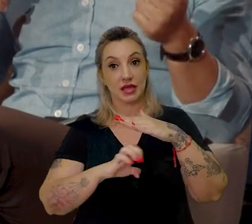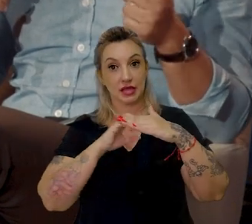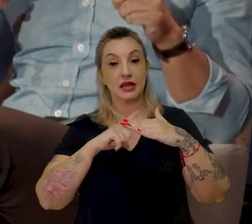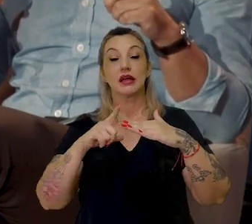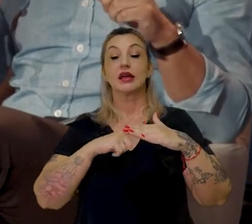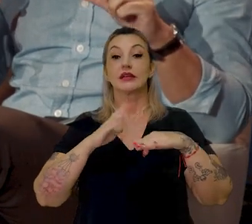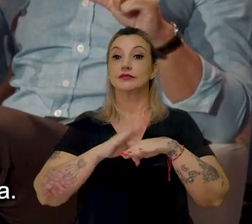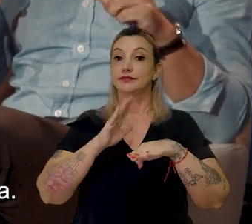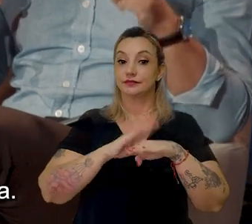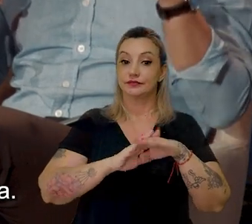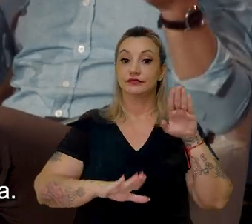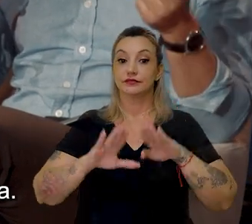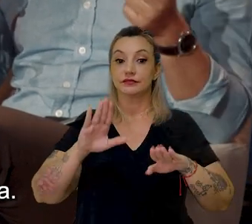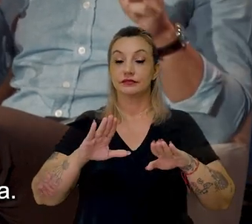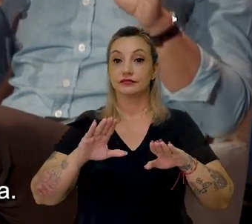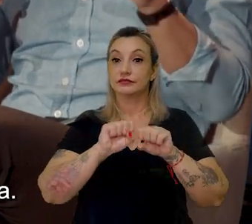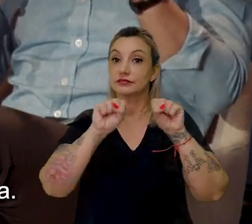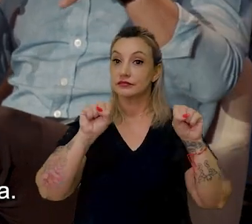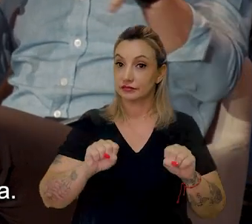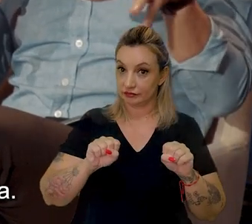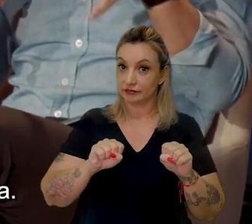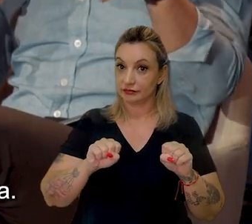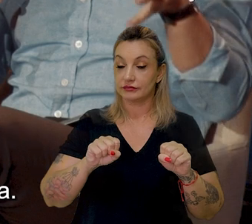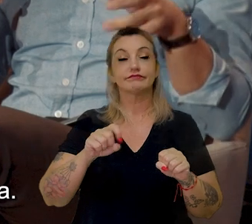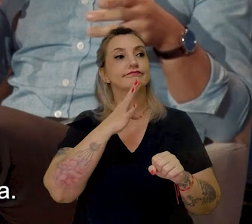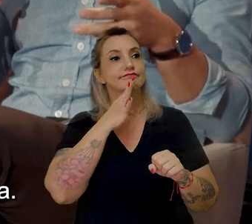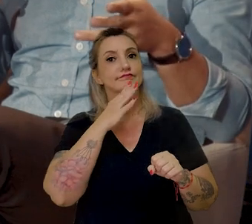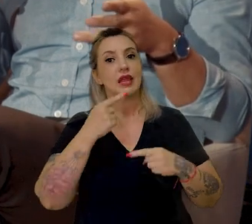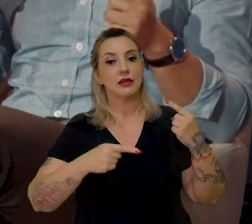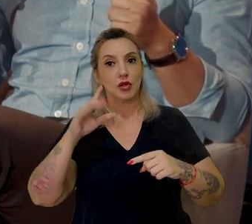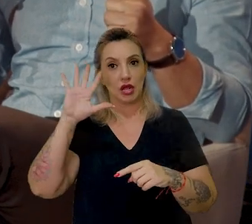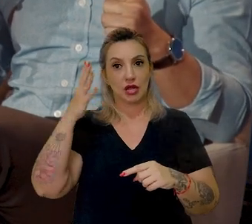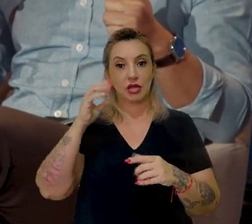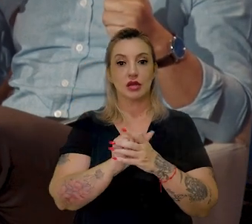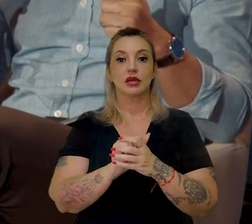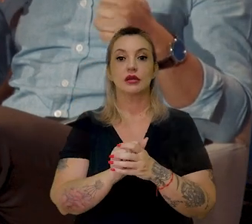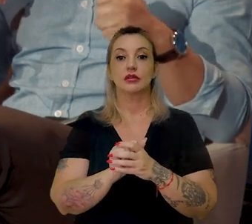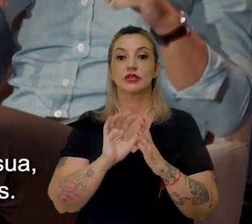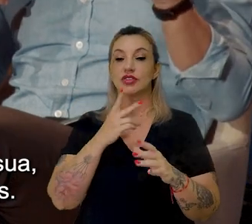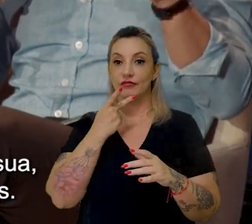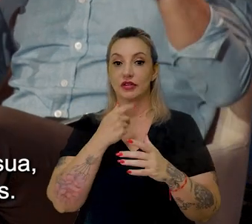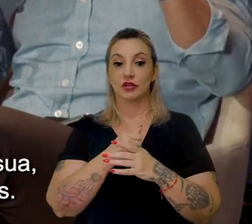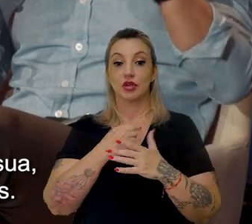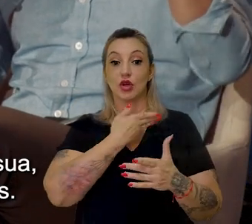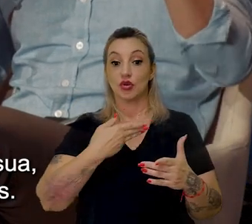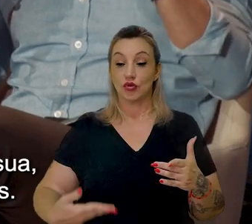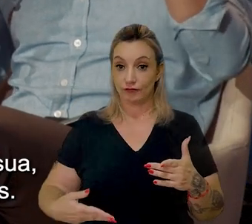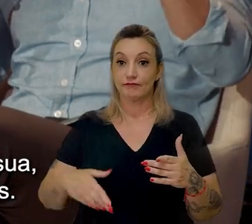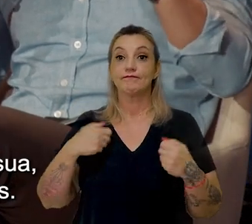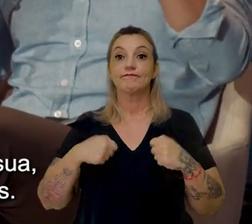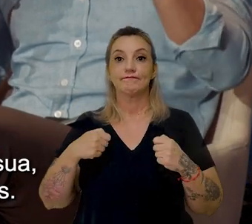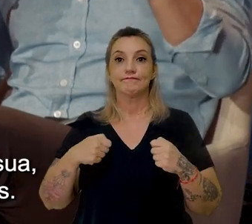elas terão que fazer isso de acordo com a sistemática quem aqui conhece de política climática não sei se aa tocou nesse ponto eu não tava aqui os governos eles têm